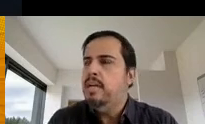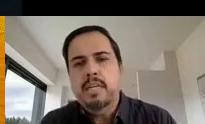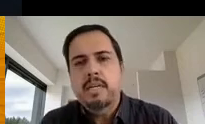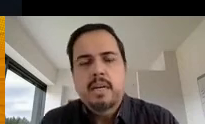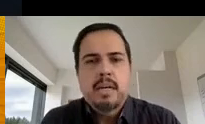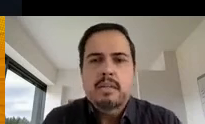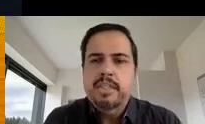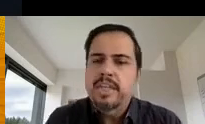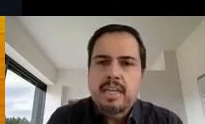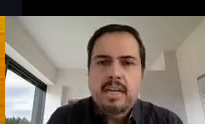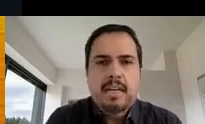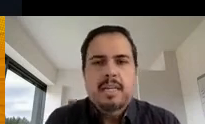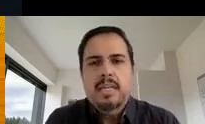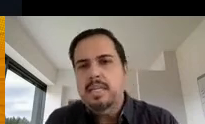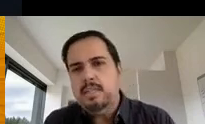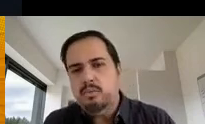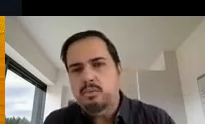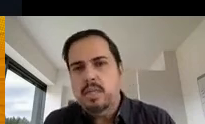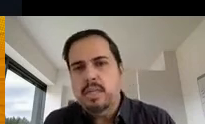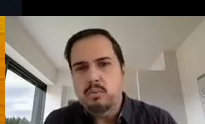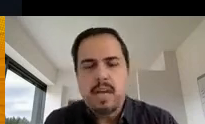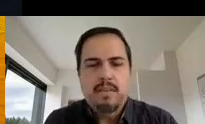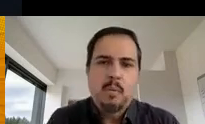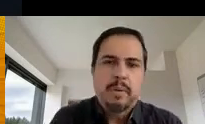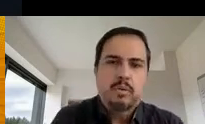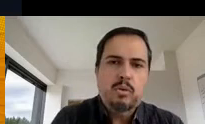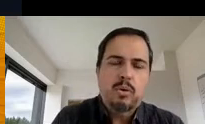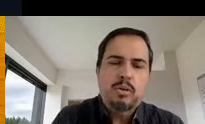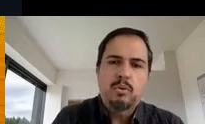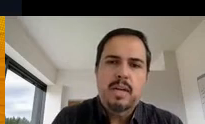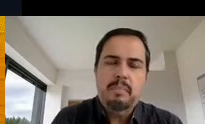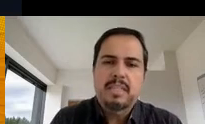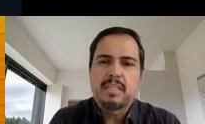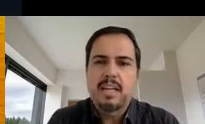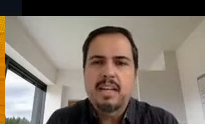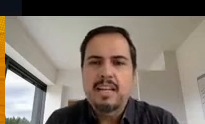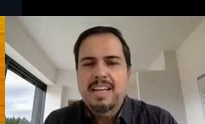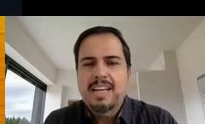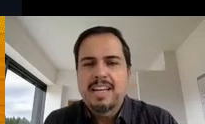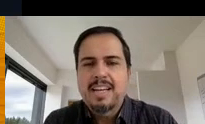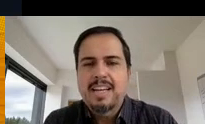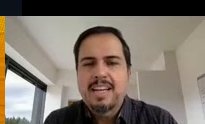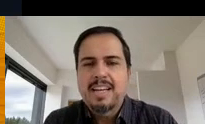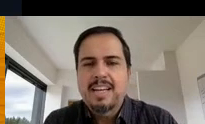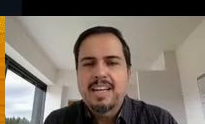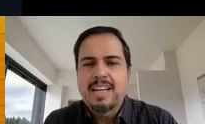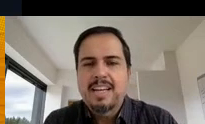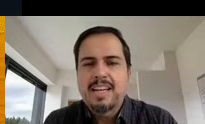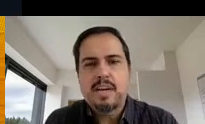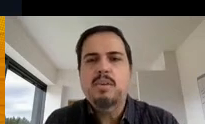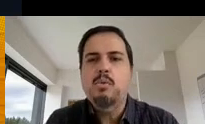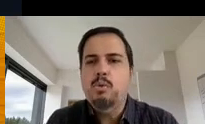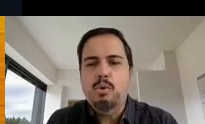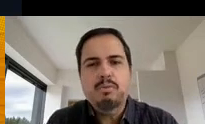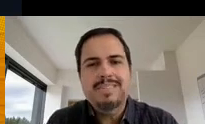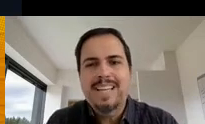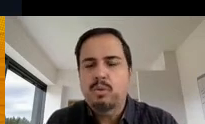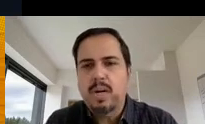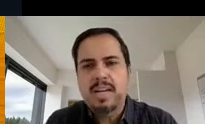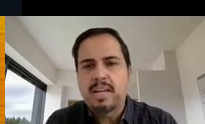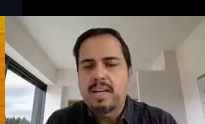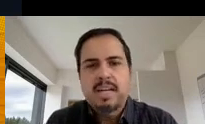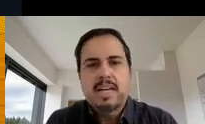TripAdvisor, elogia, xinga e acha tudo lindo. Aí vai uma pessoa no, na empresa dela, é mal atendida,